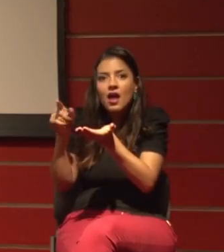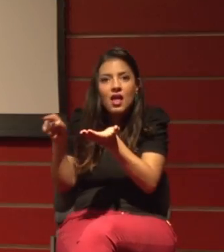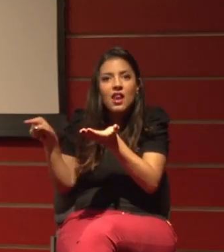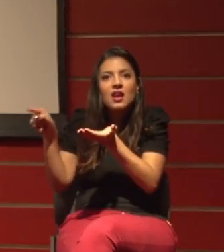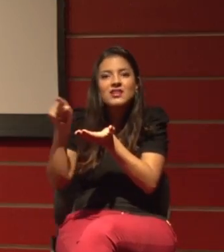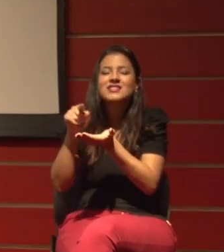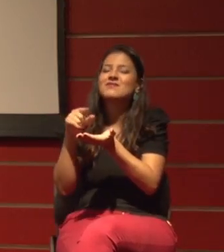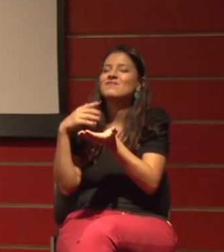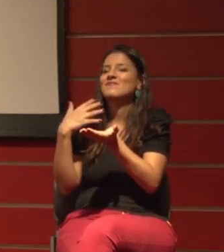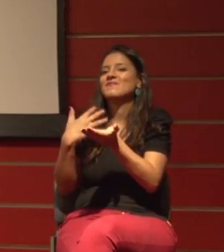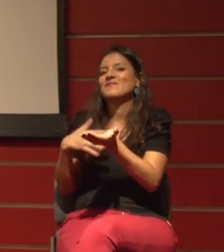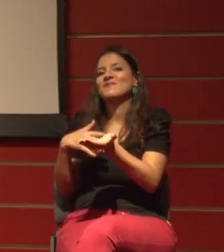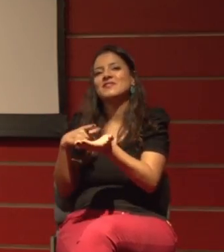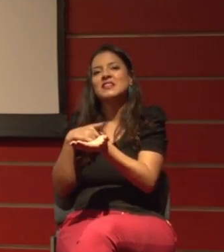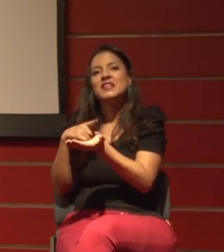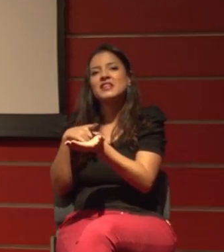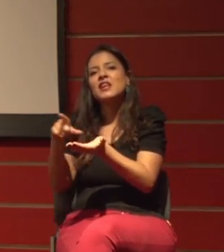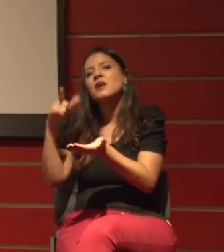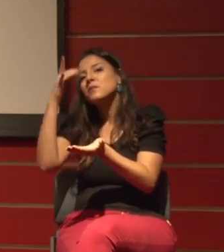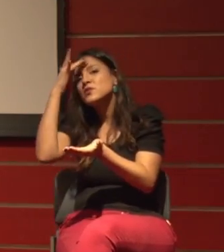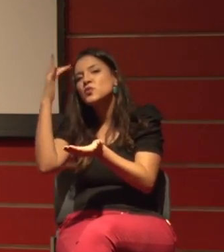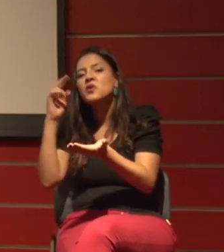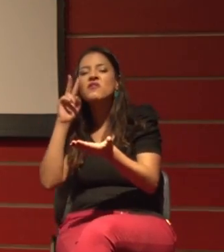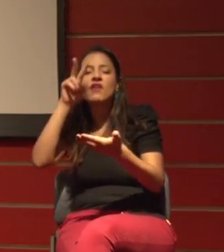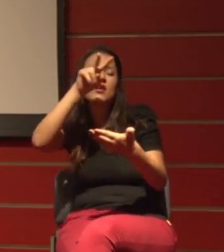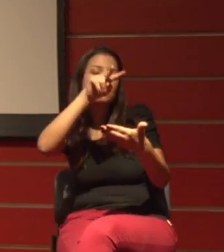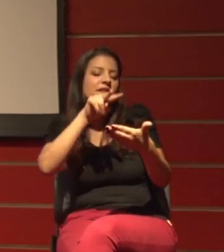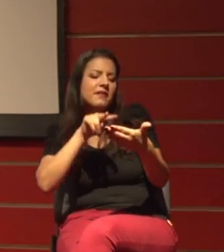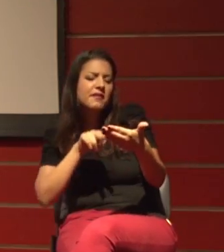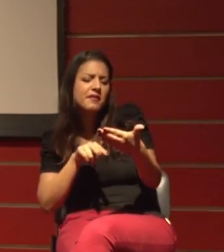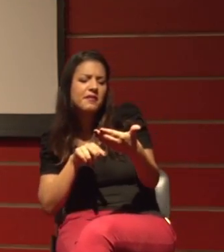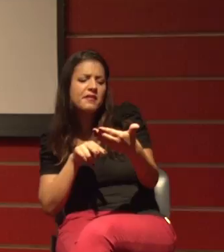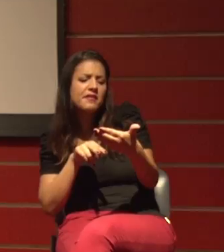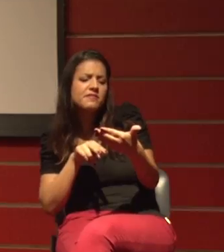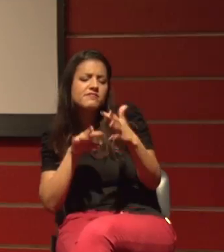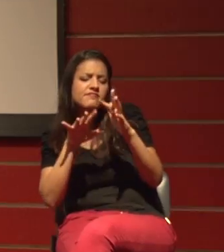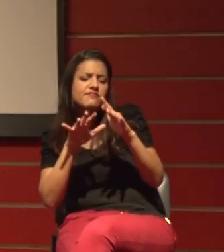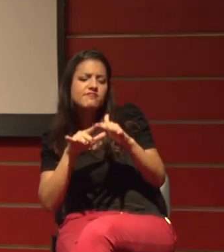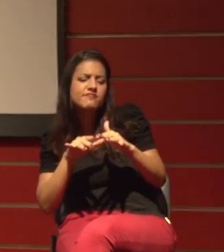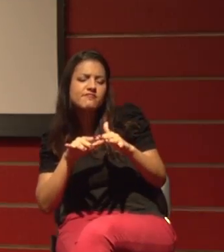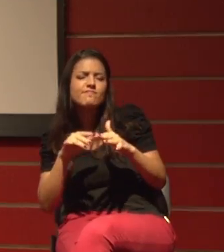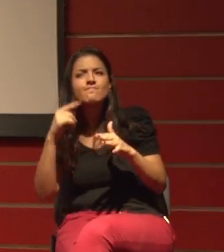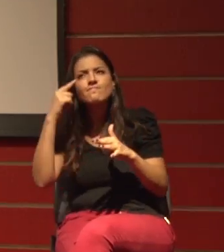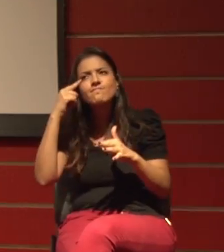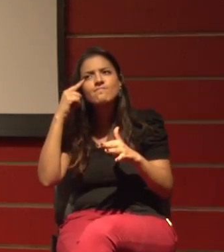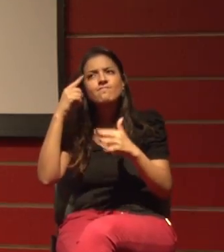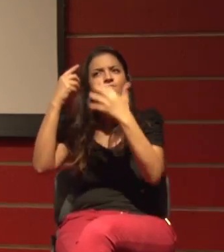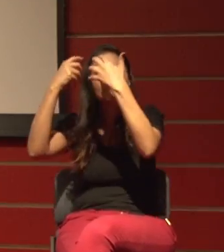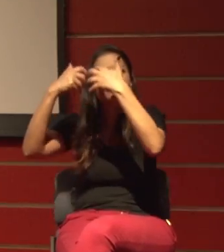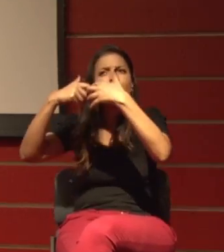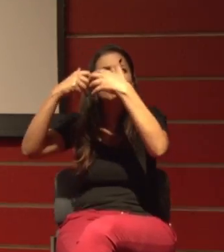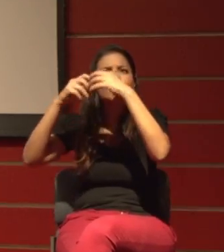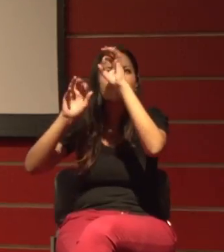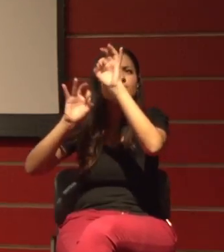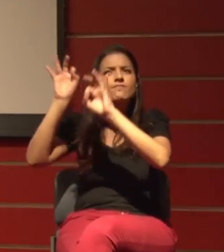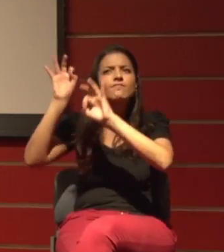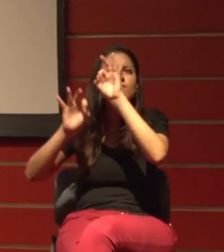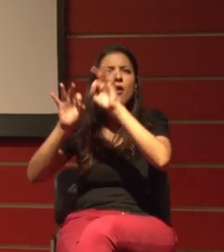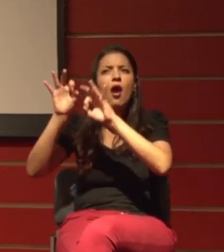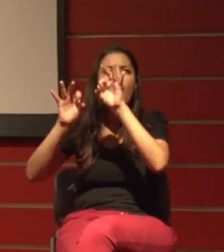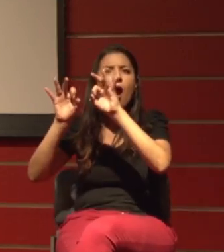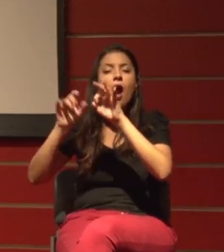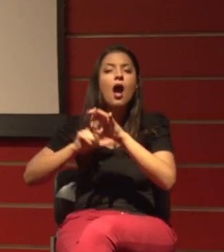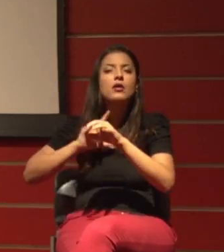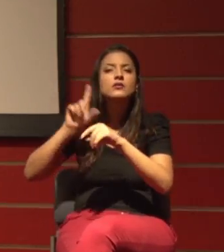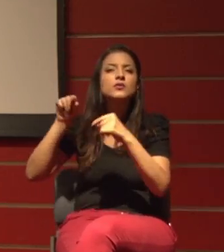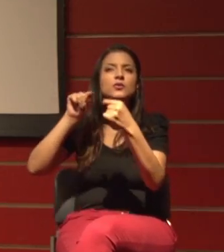intermediário que vai fazer uma interpretação que vai eh eh chegar em outros tipos em várias outros tipos